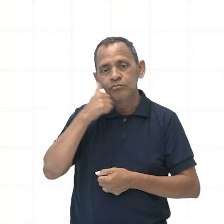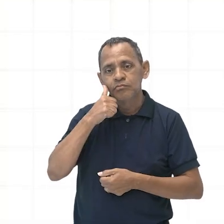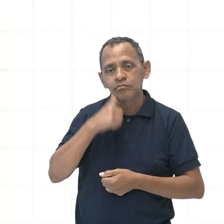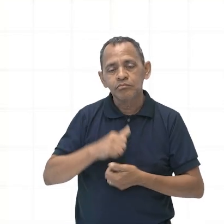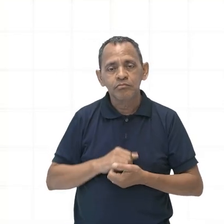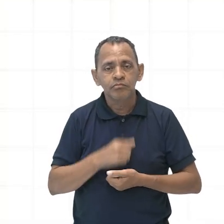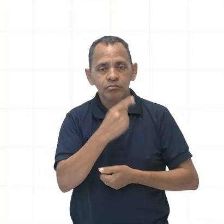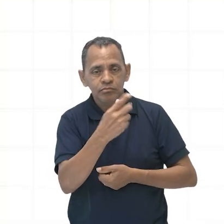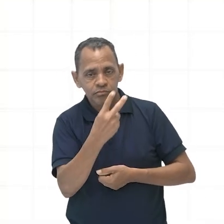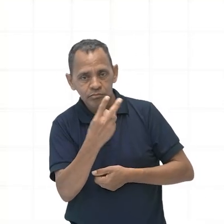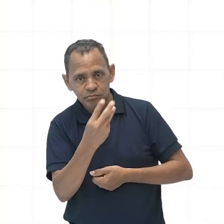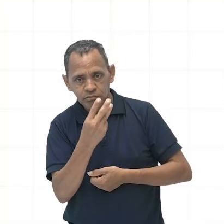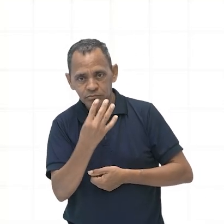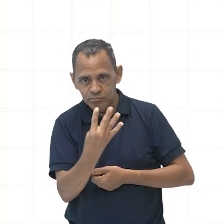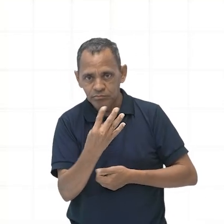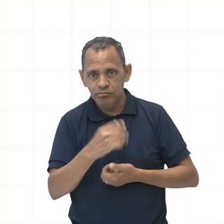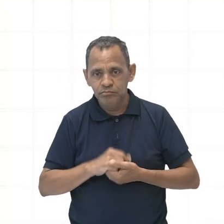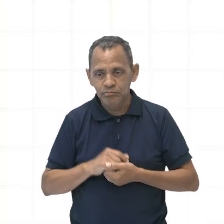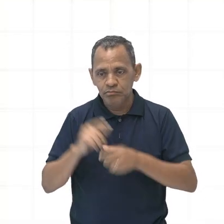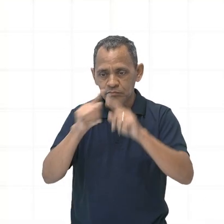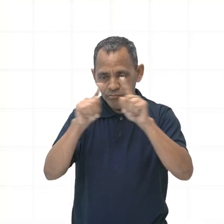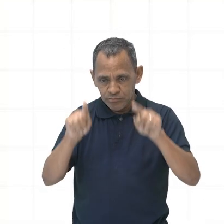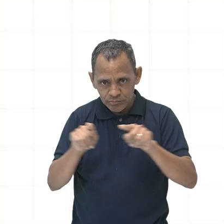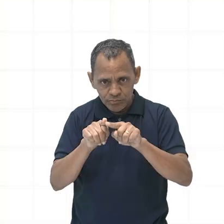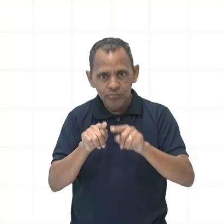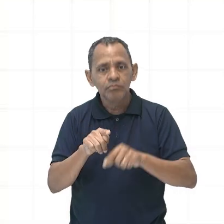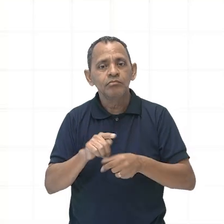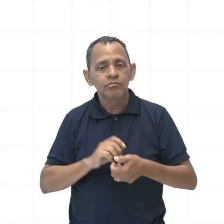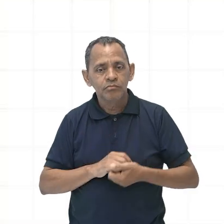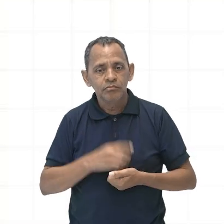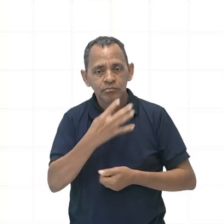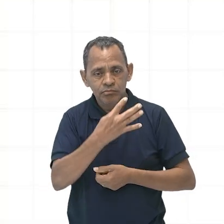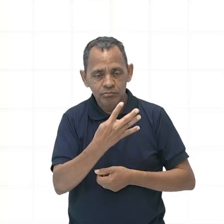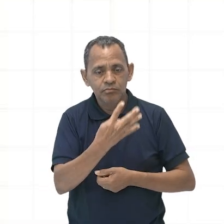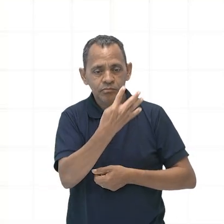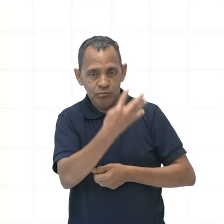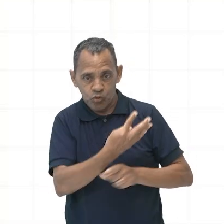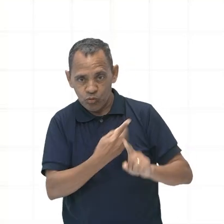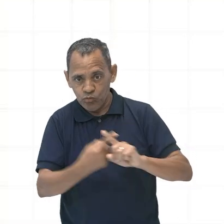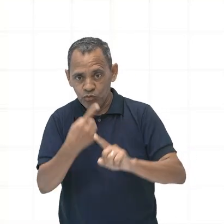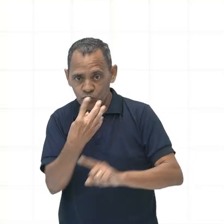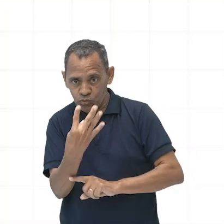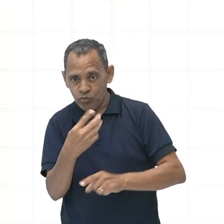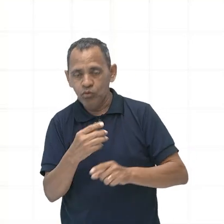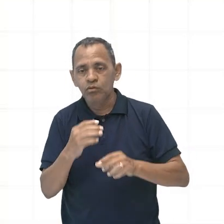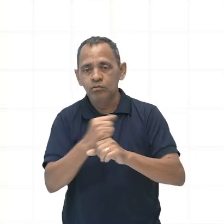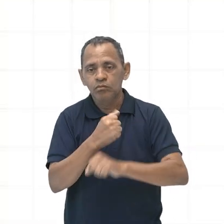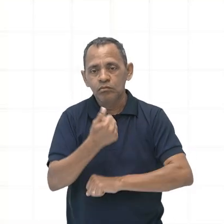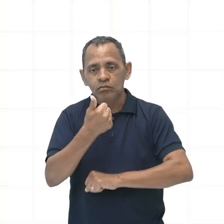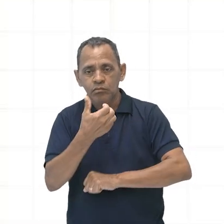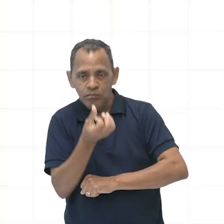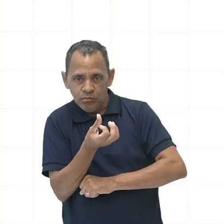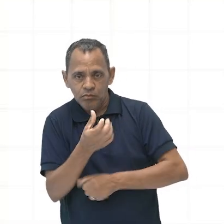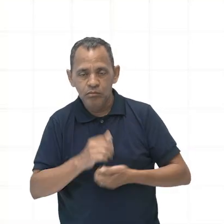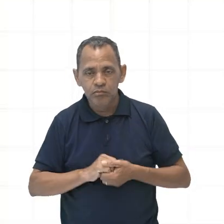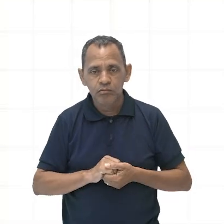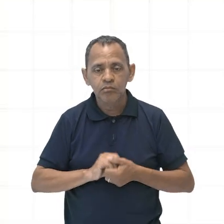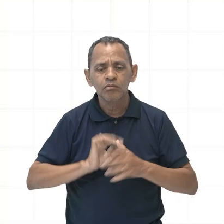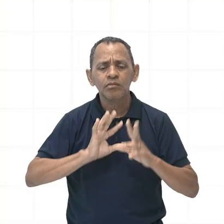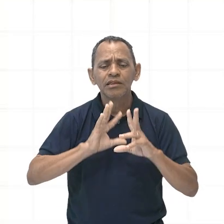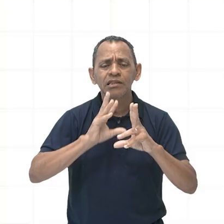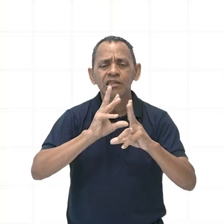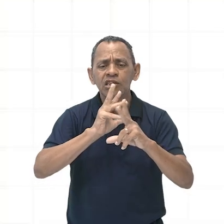4. 4 quadradinhos de mulheres, então 16. Somando aqui, eu teria um total de